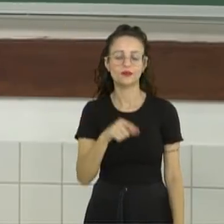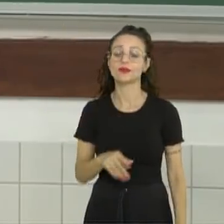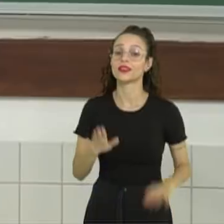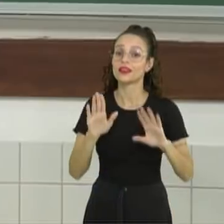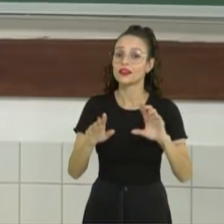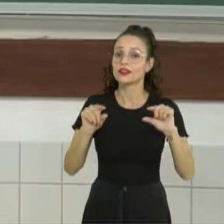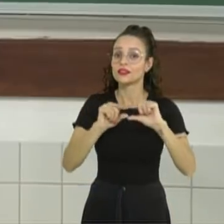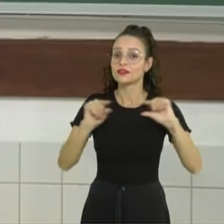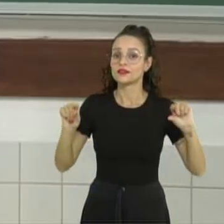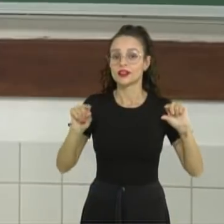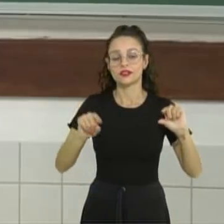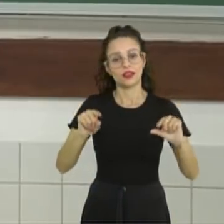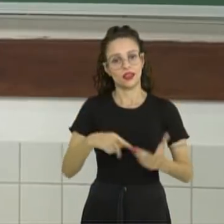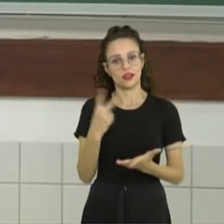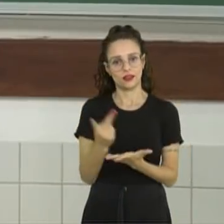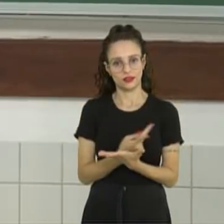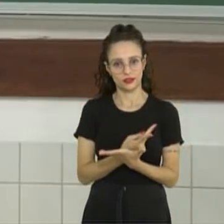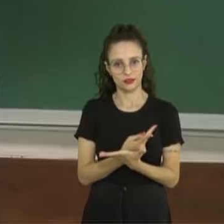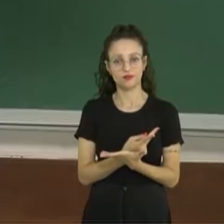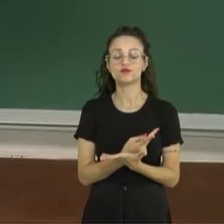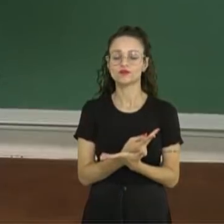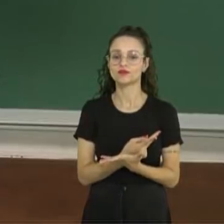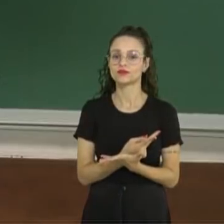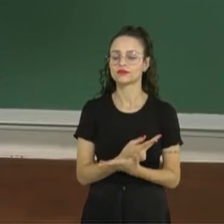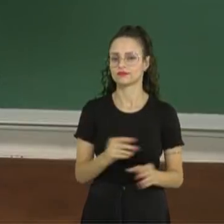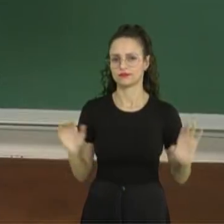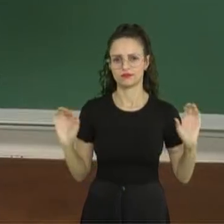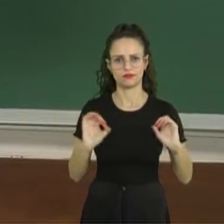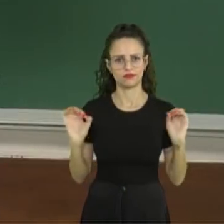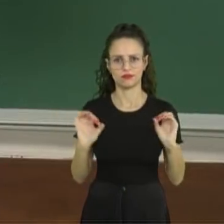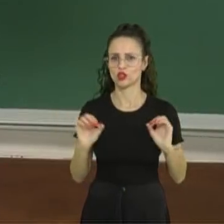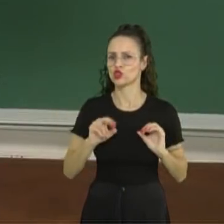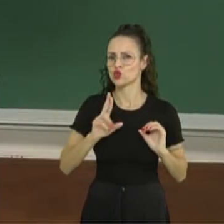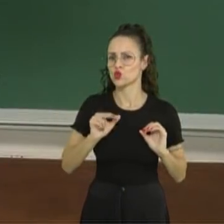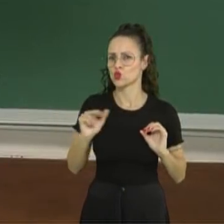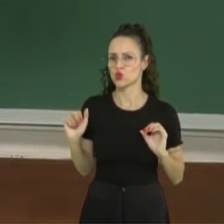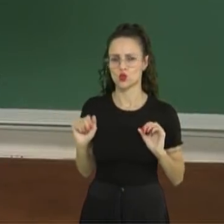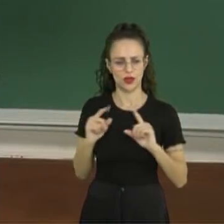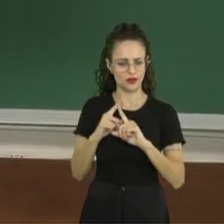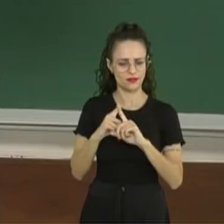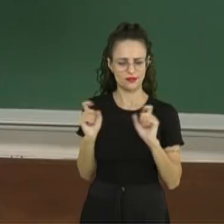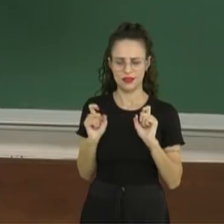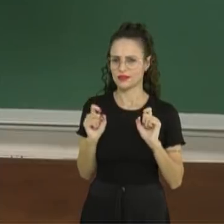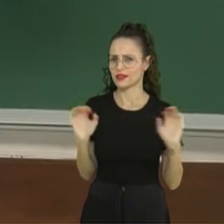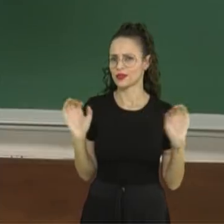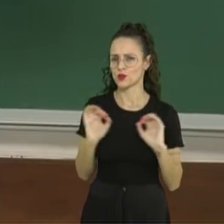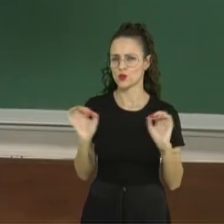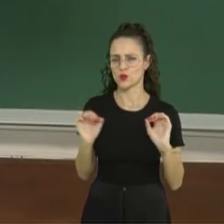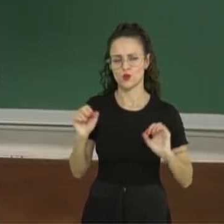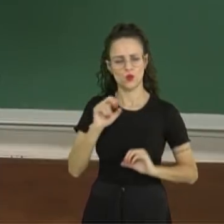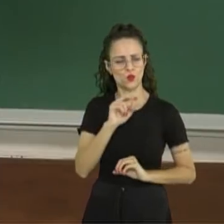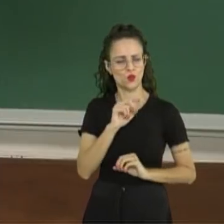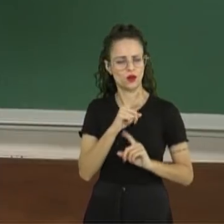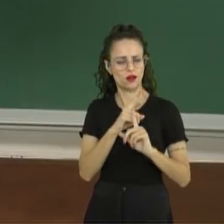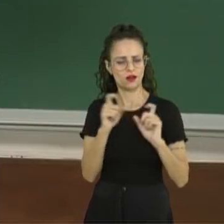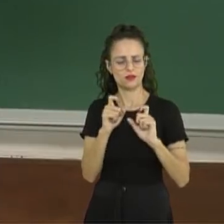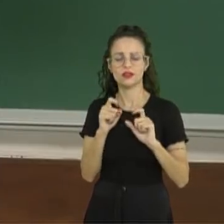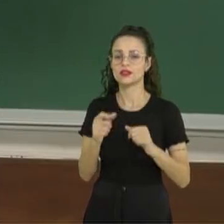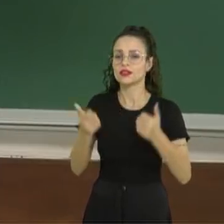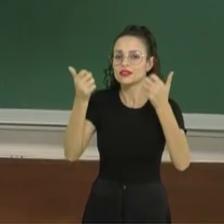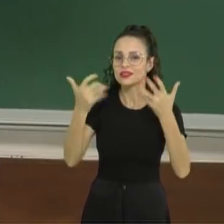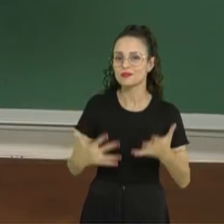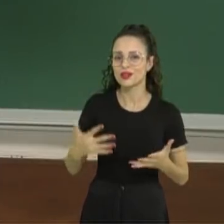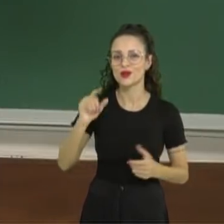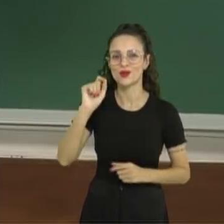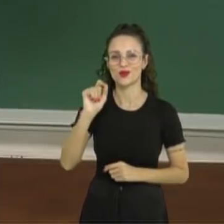essa frase, ela é incorreta. Em nenhum momento a ciência, nem o Charles Darwin, quem inventou essa linha evolutiva, falou